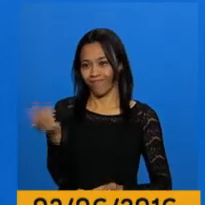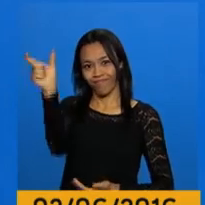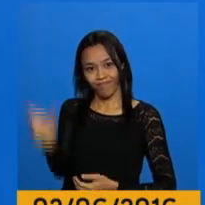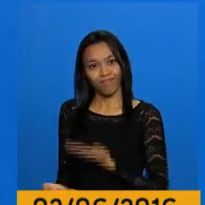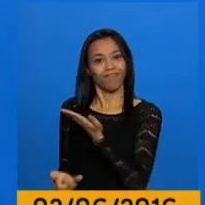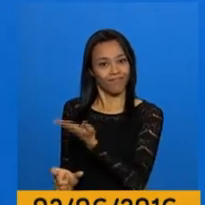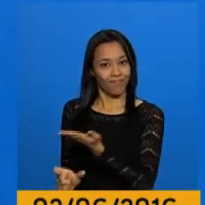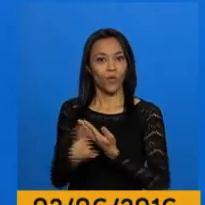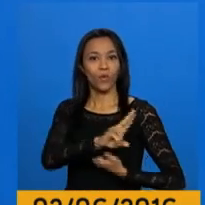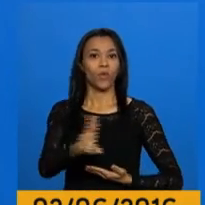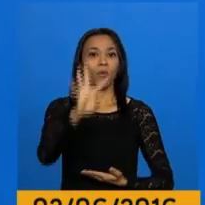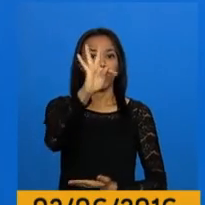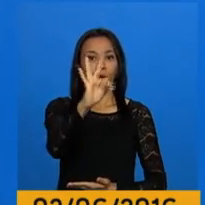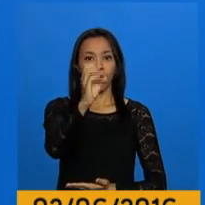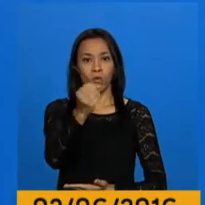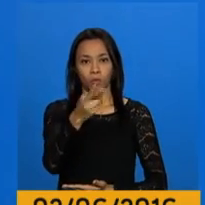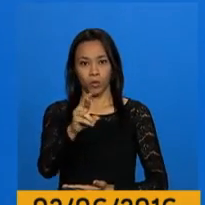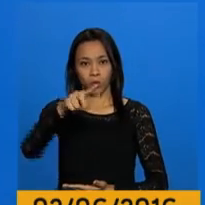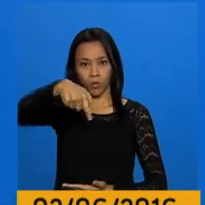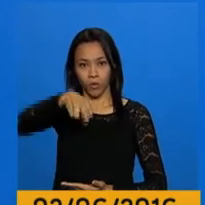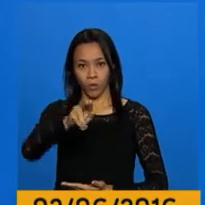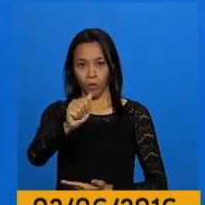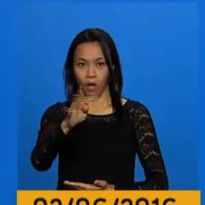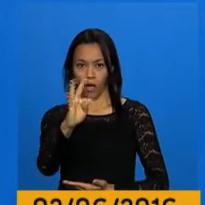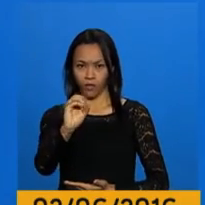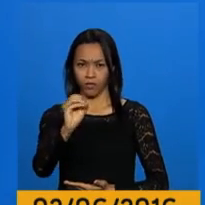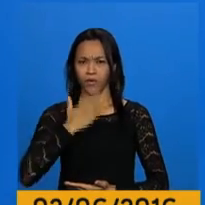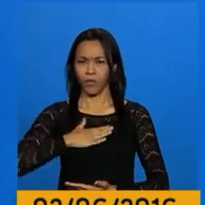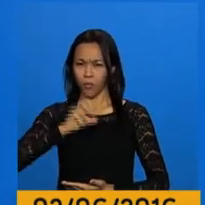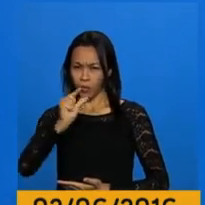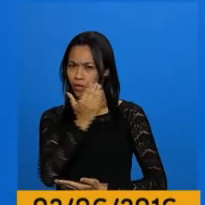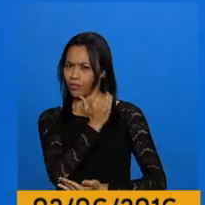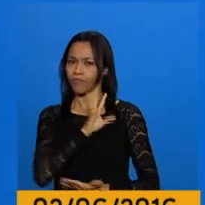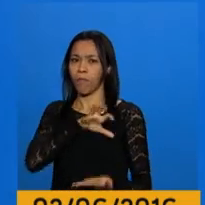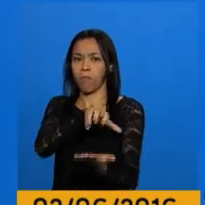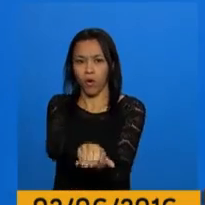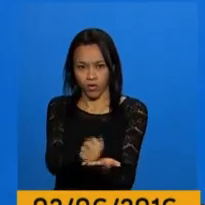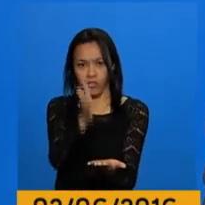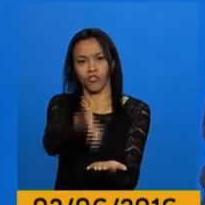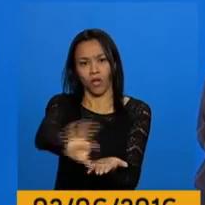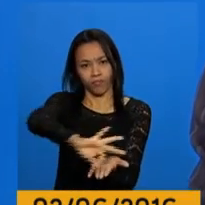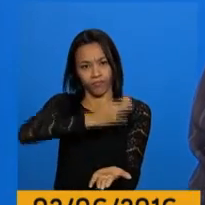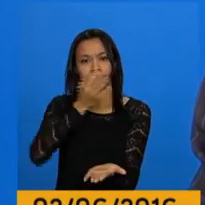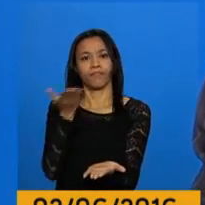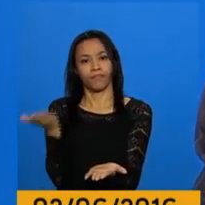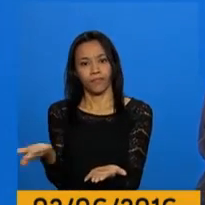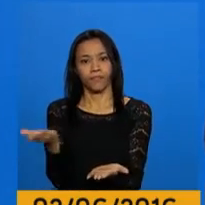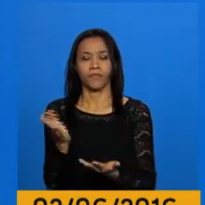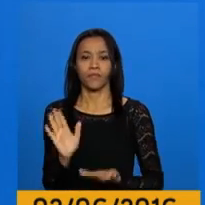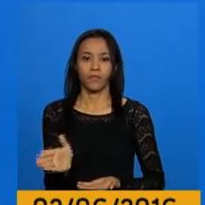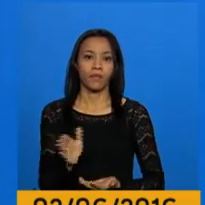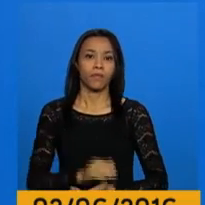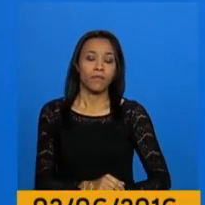Torquato Jardim, teve a posse há instantes, que dispensa a apresentação, lá já foi feita, e